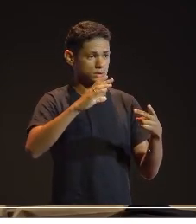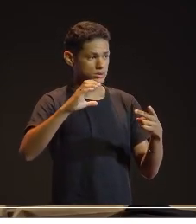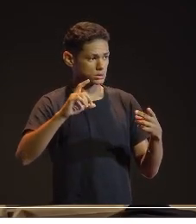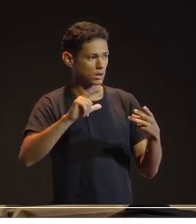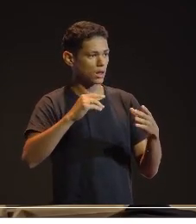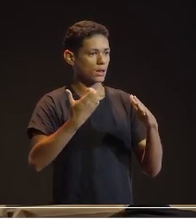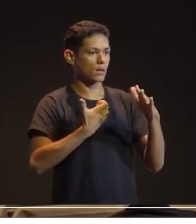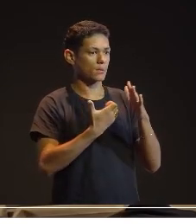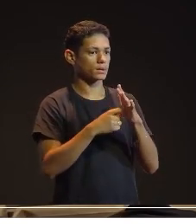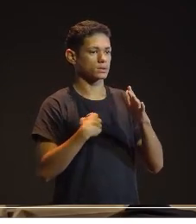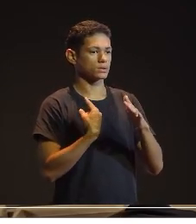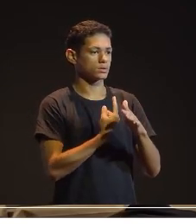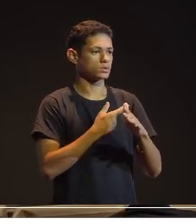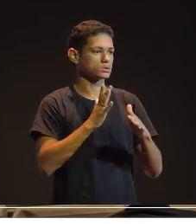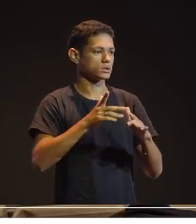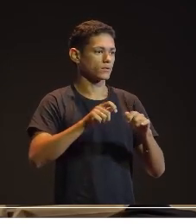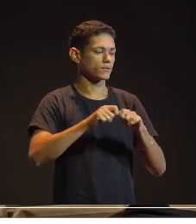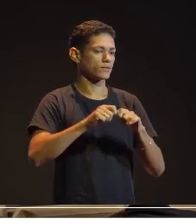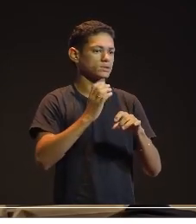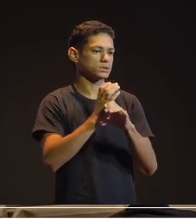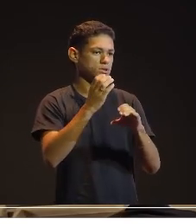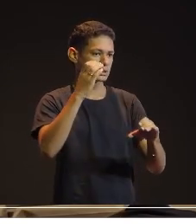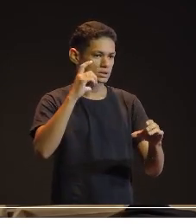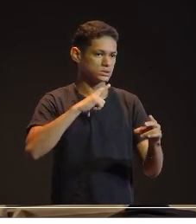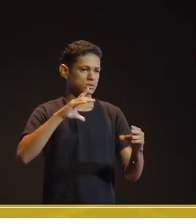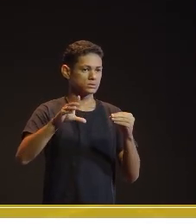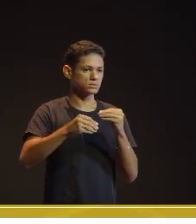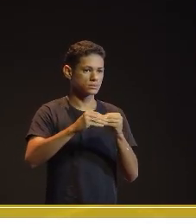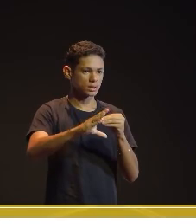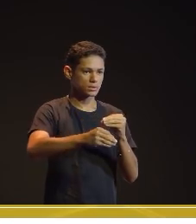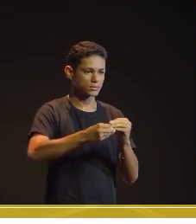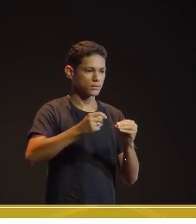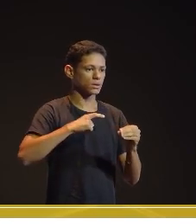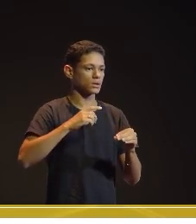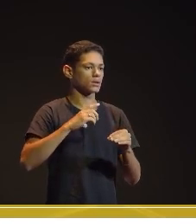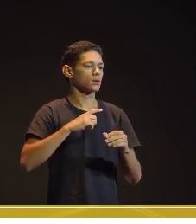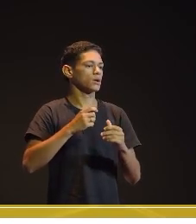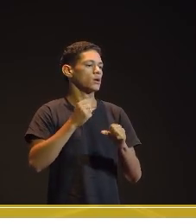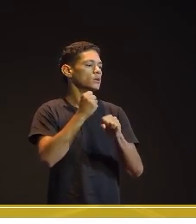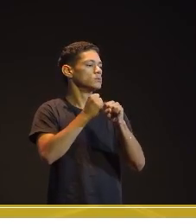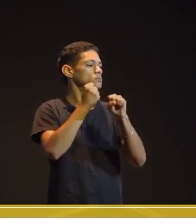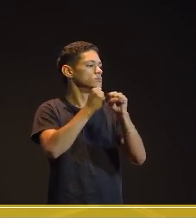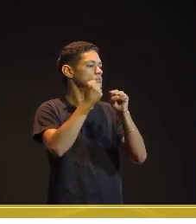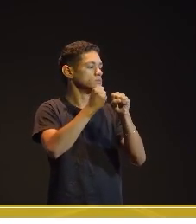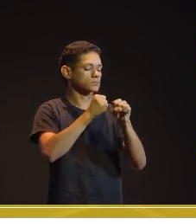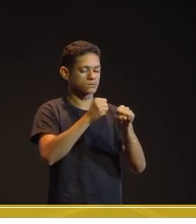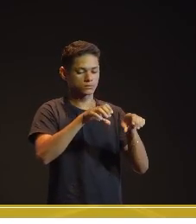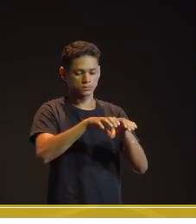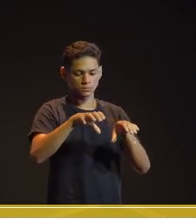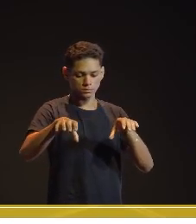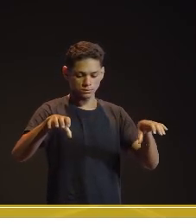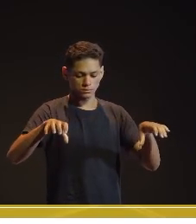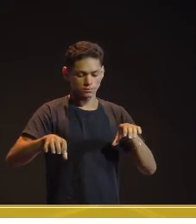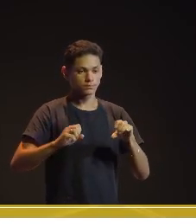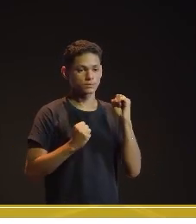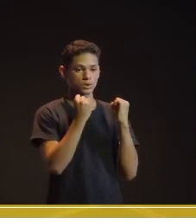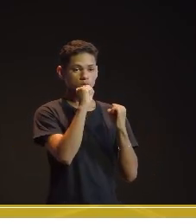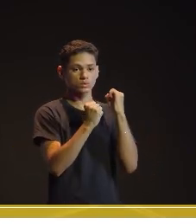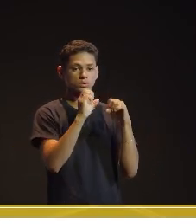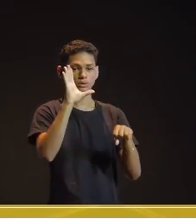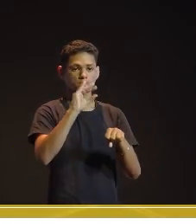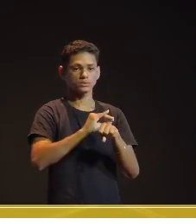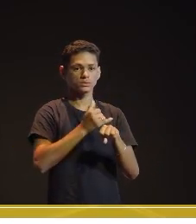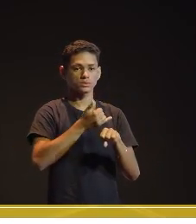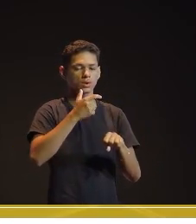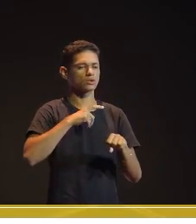a empresa nossa que faz engenharia, suprimentos de construção de usinas solares de todo tipo. Então, eu já